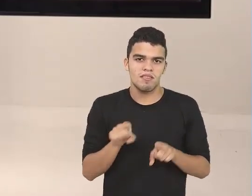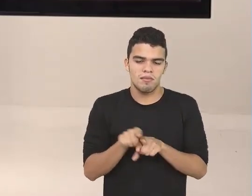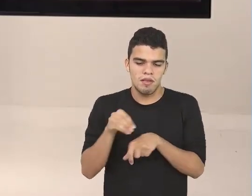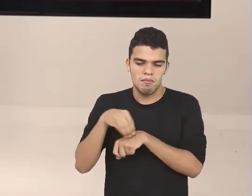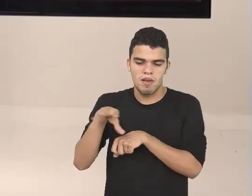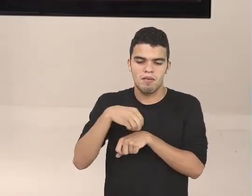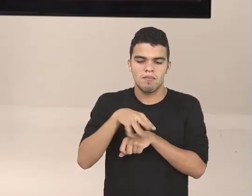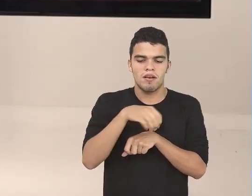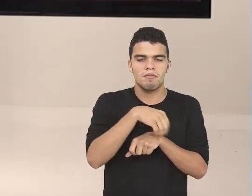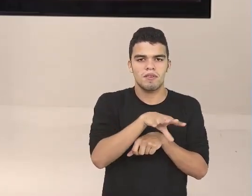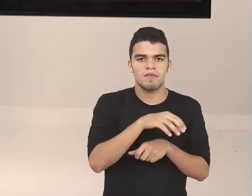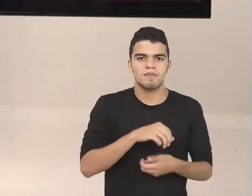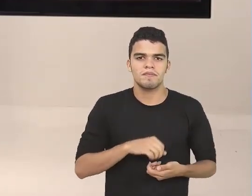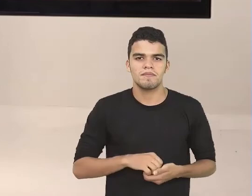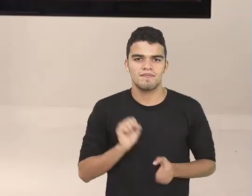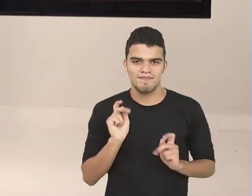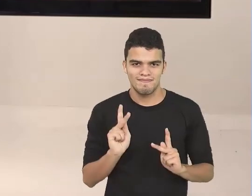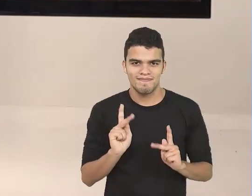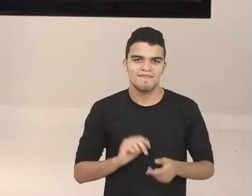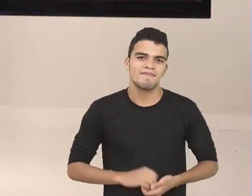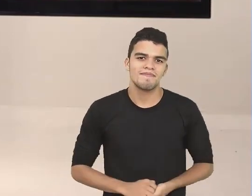alguma comunicação. Tudo bem?